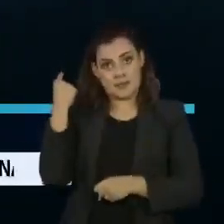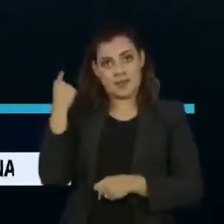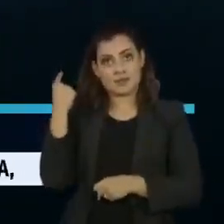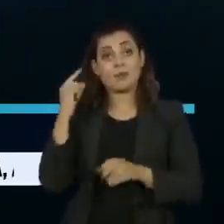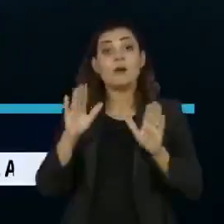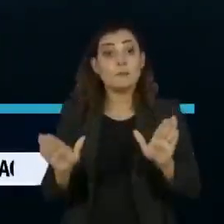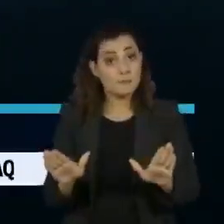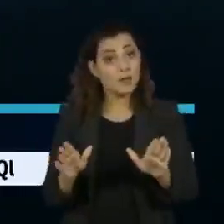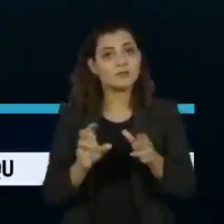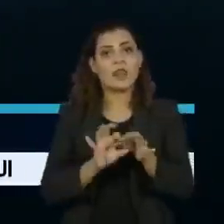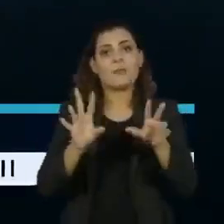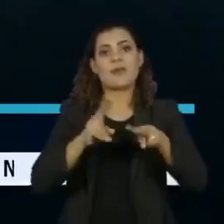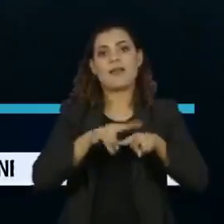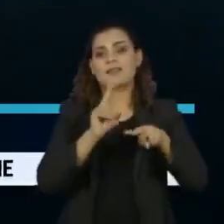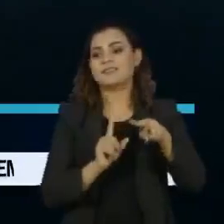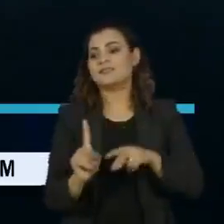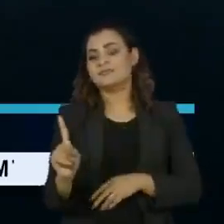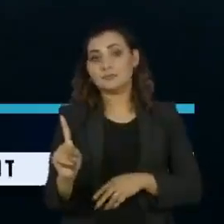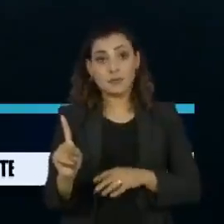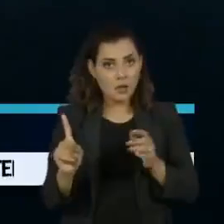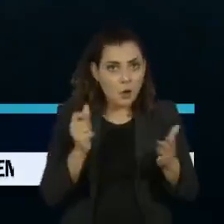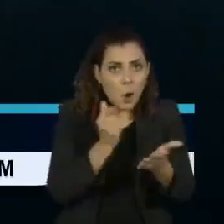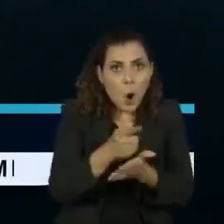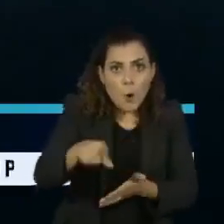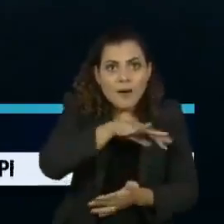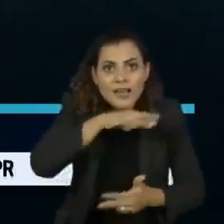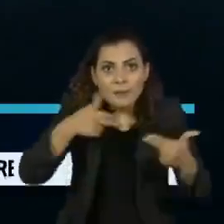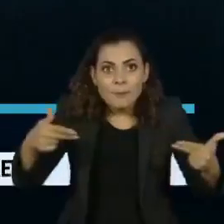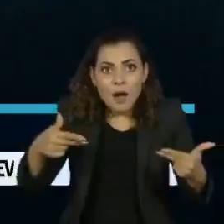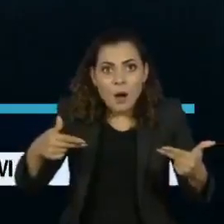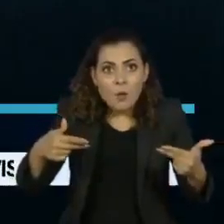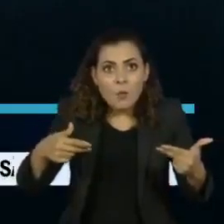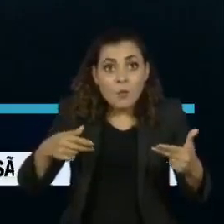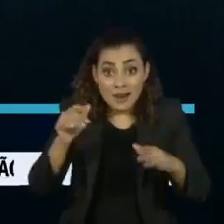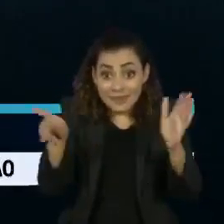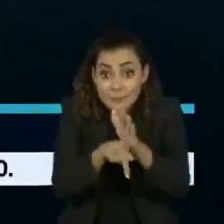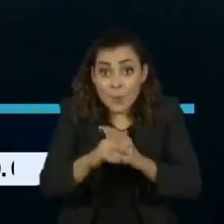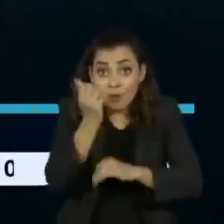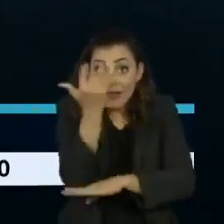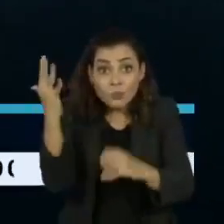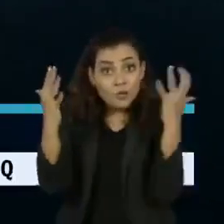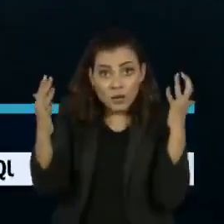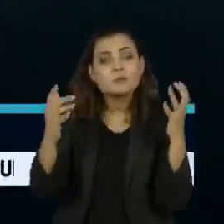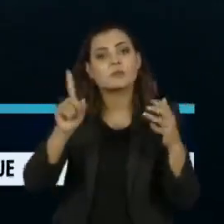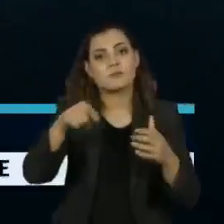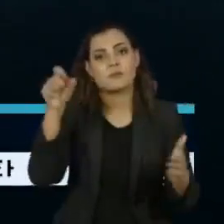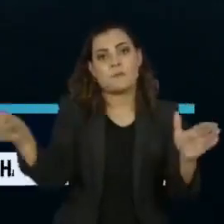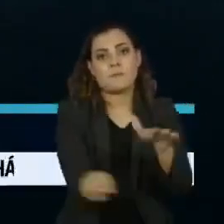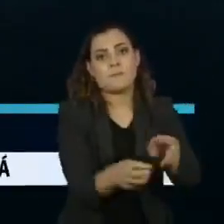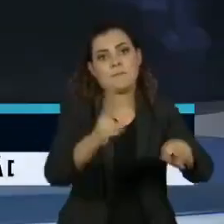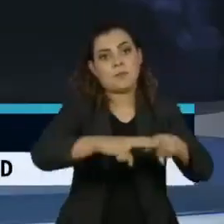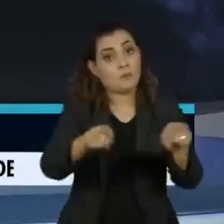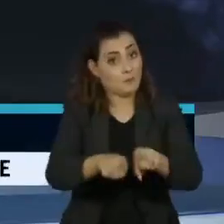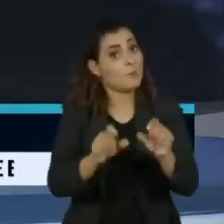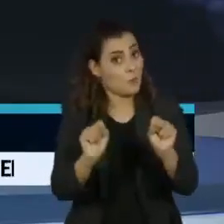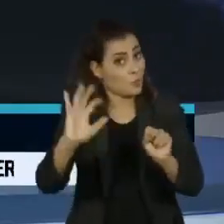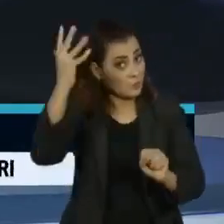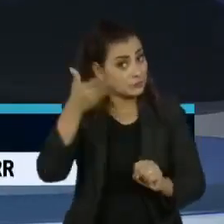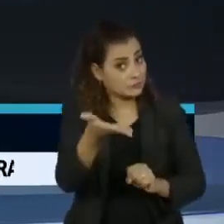passado mas estava em liberdade Quem compra animais silvestres também pode ser preso por receptação